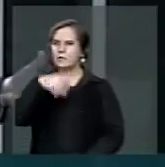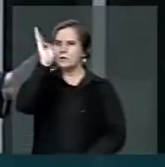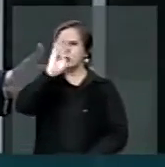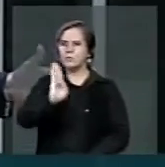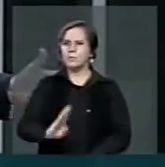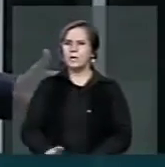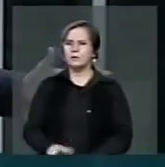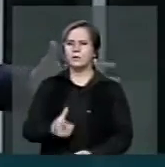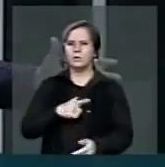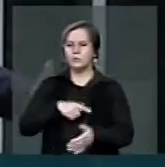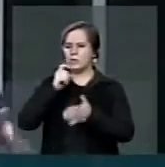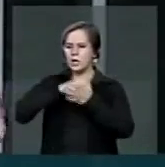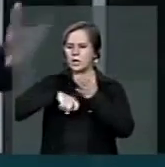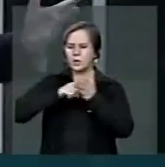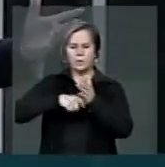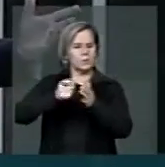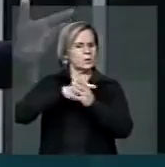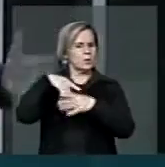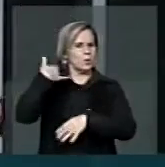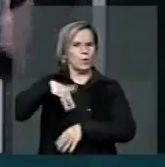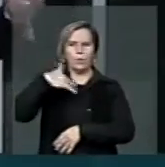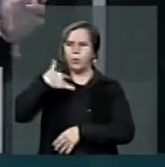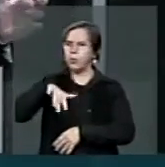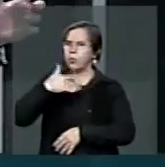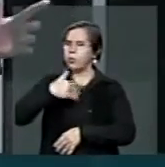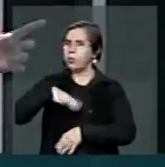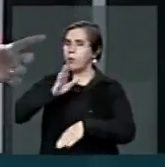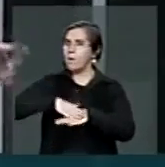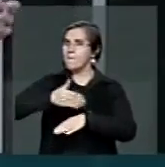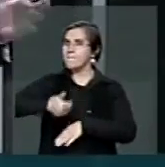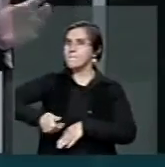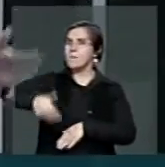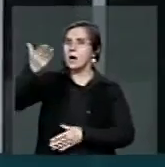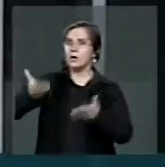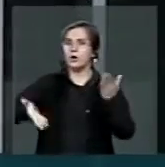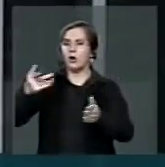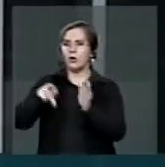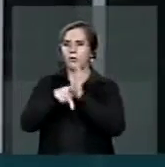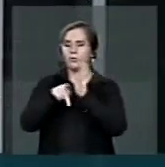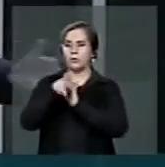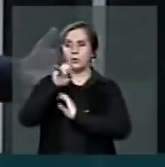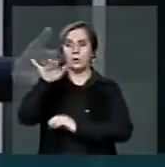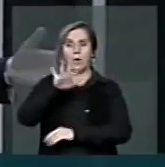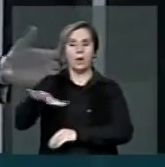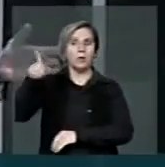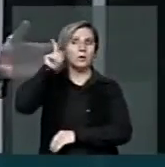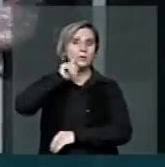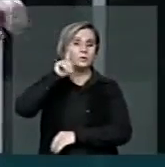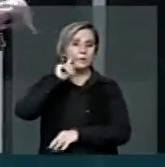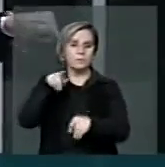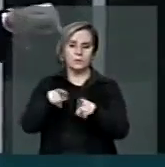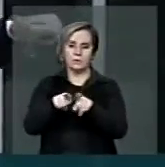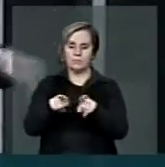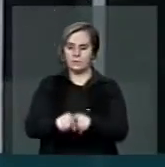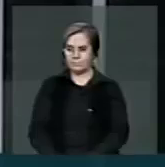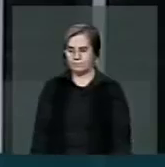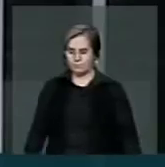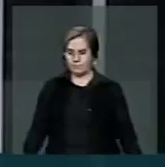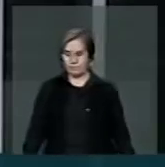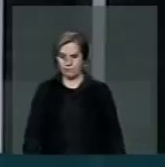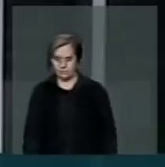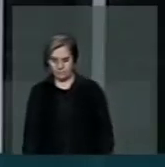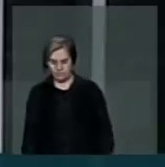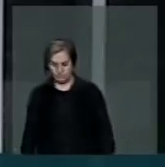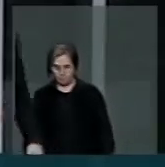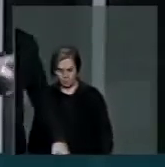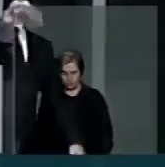nós tenhamos taxas de impostos tão altas, muito maiores do que paga pelo cidadão, por exemplo, norte-americano, quando lá nós sabemos que o serviço